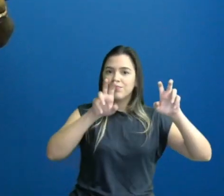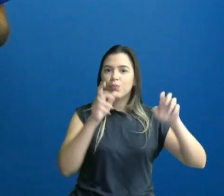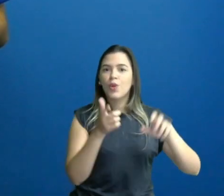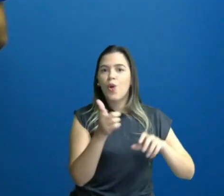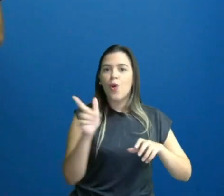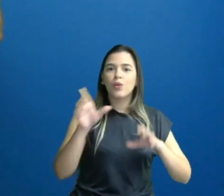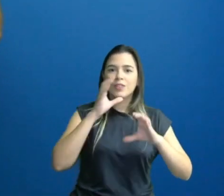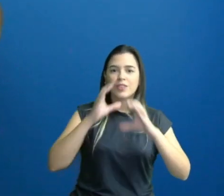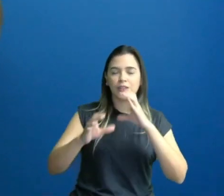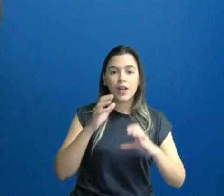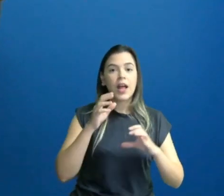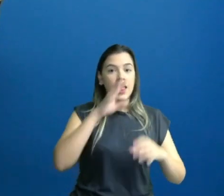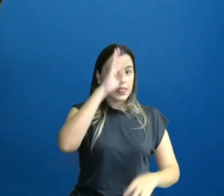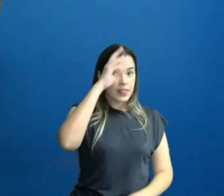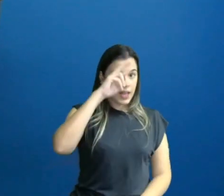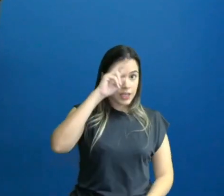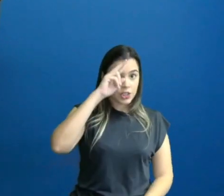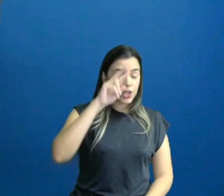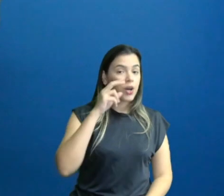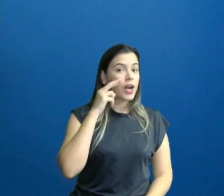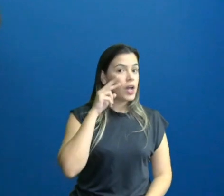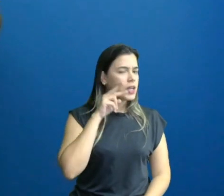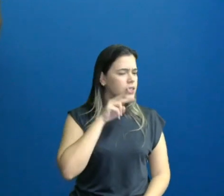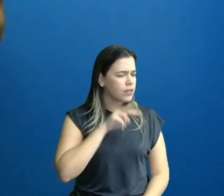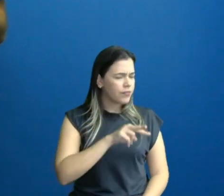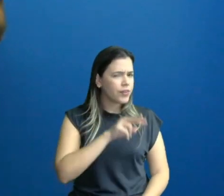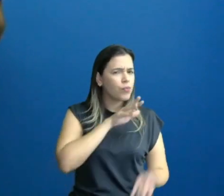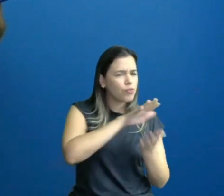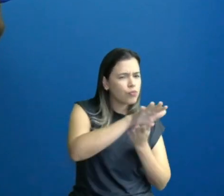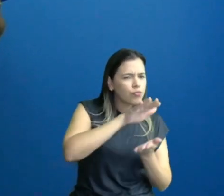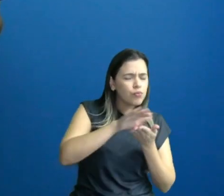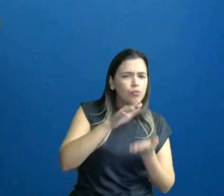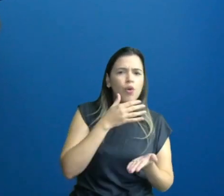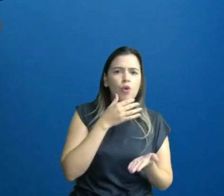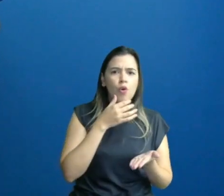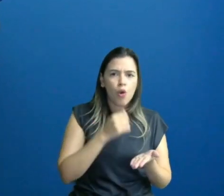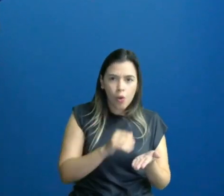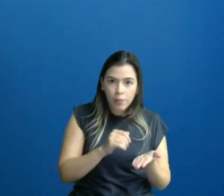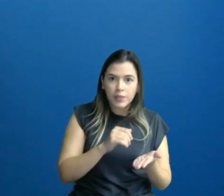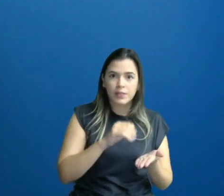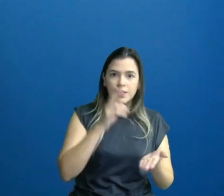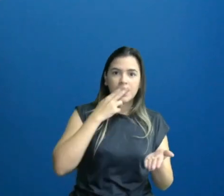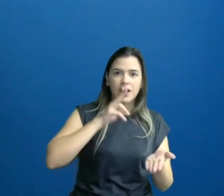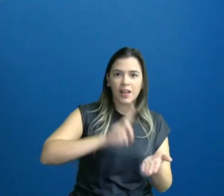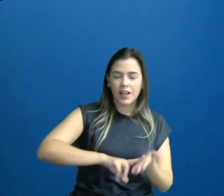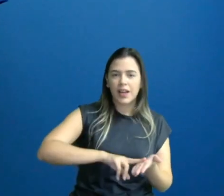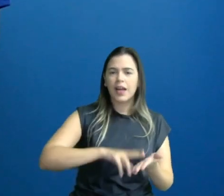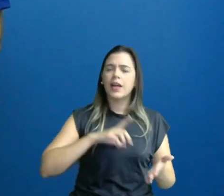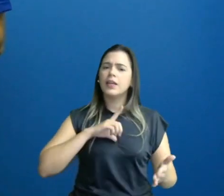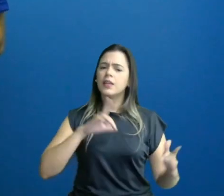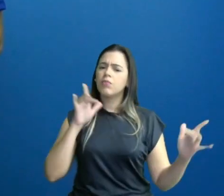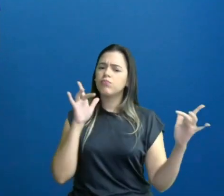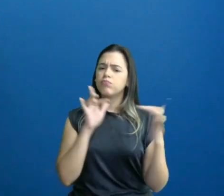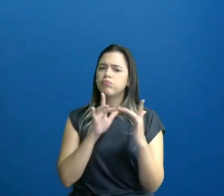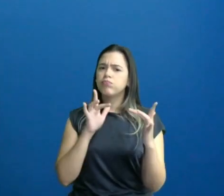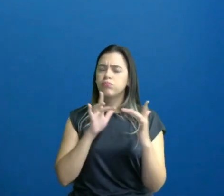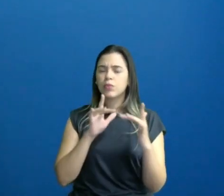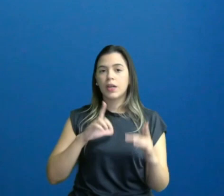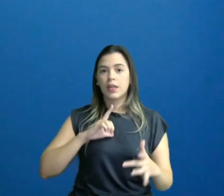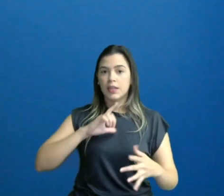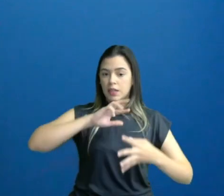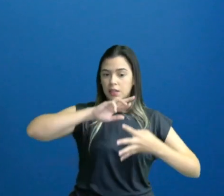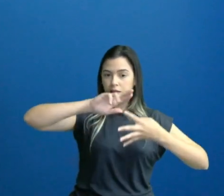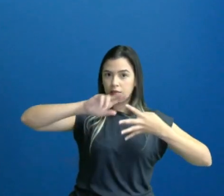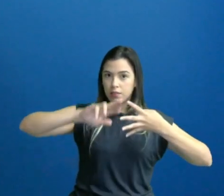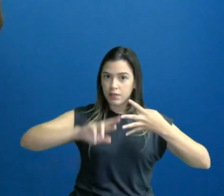nós vimos que o carteiro entregou o várias correspondências E aí tem uma ligação. Existem